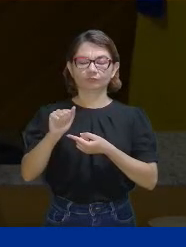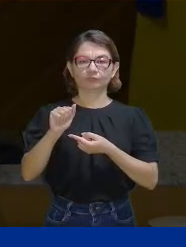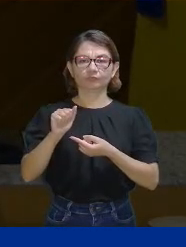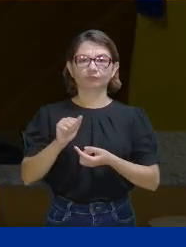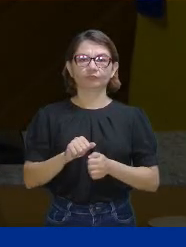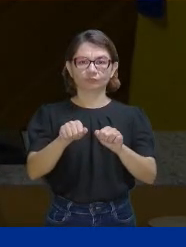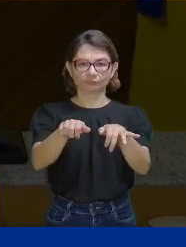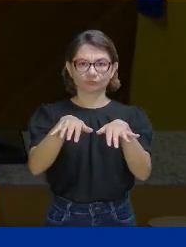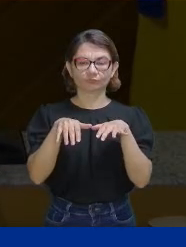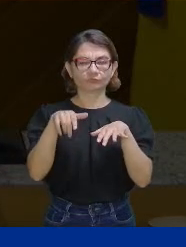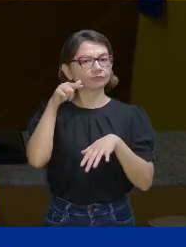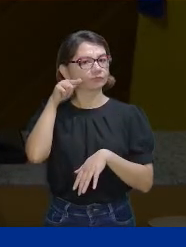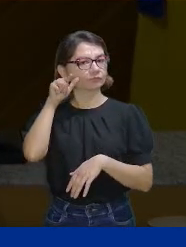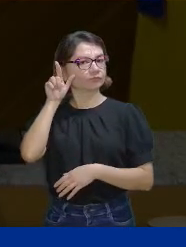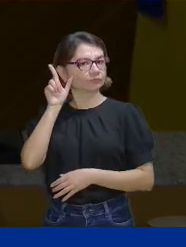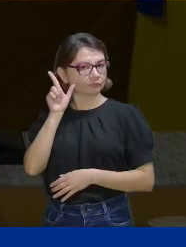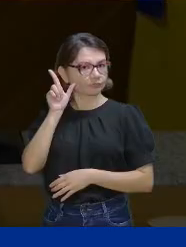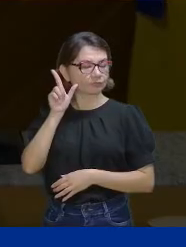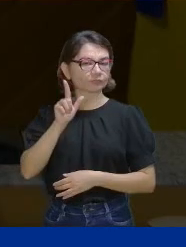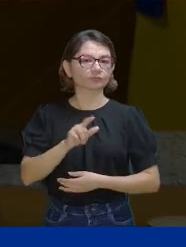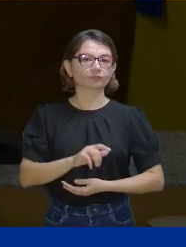a ata da 63ª